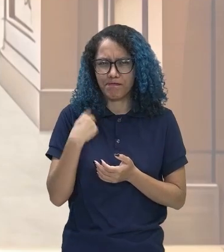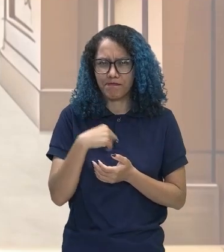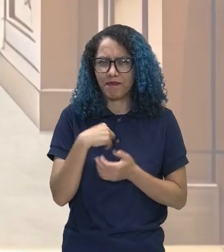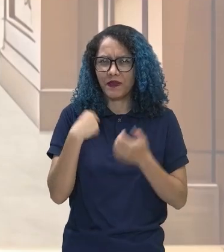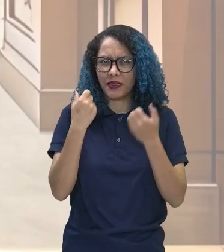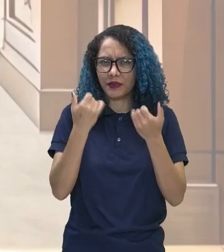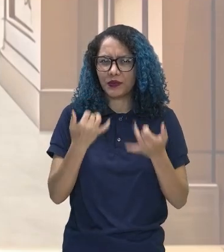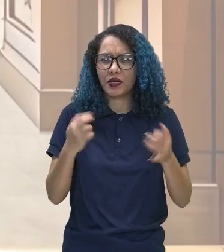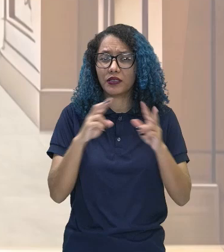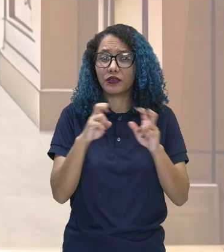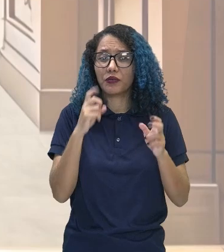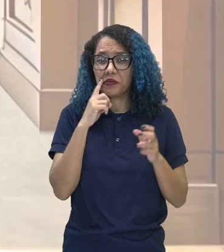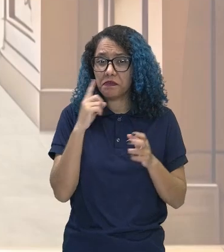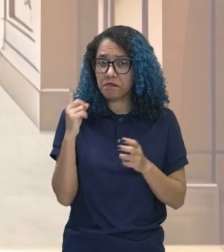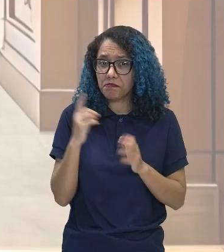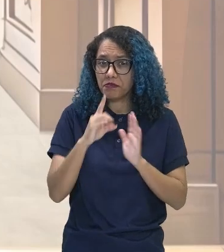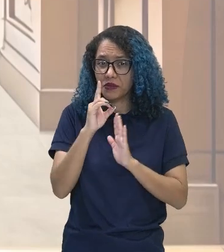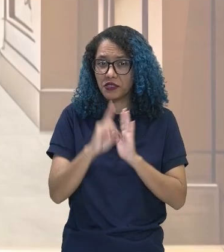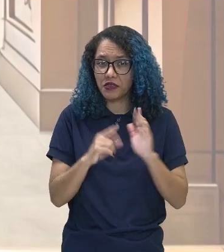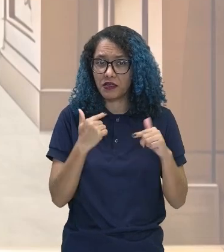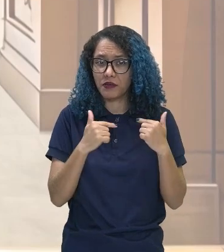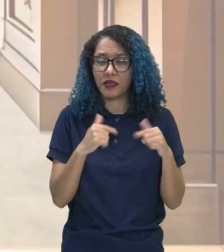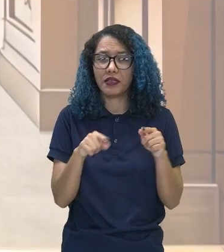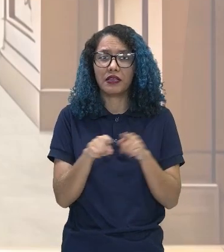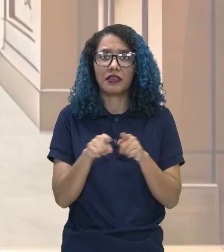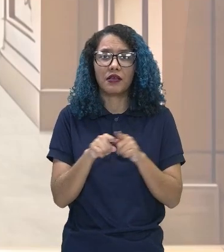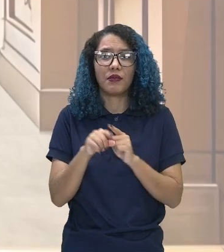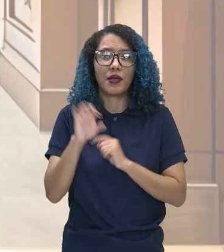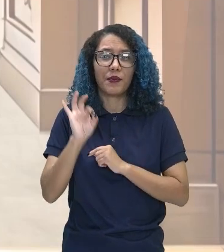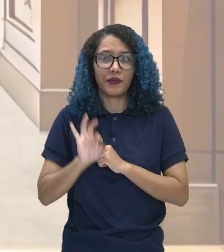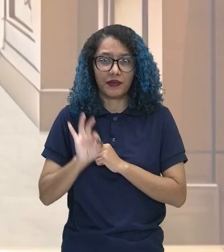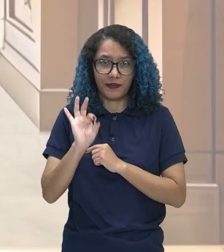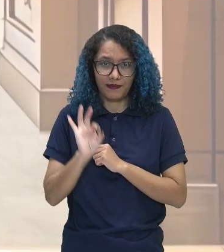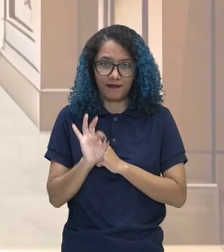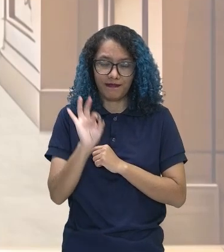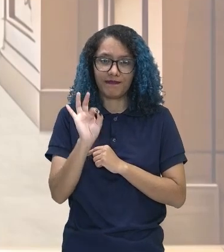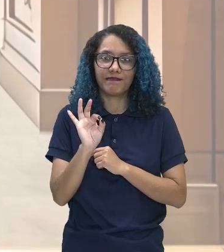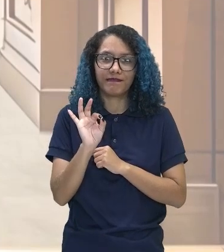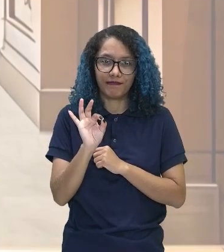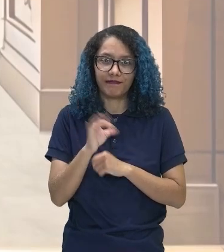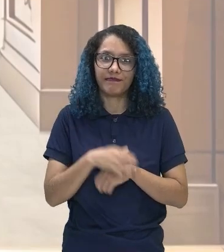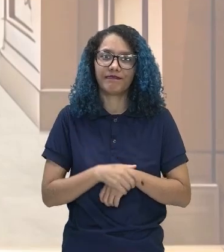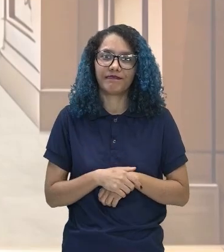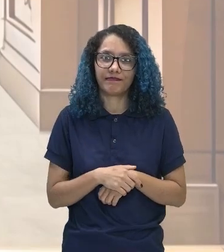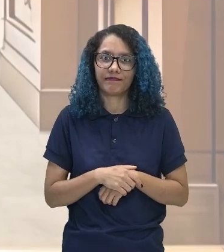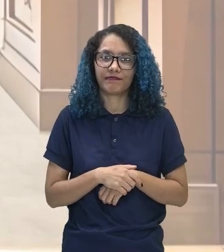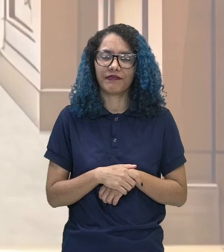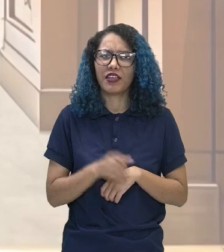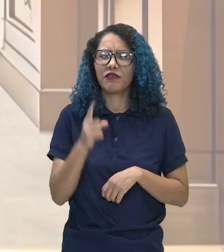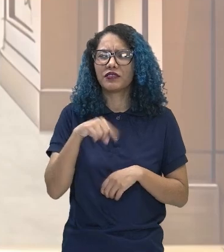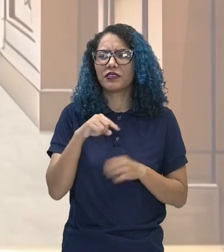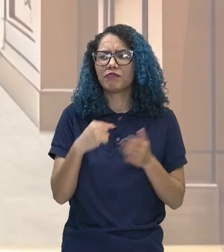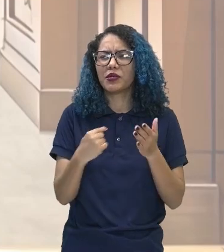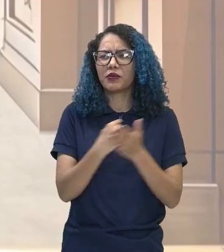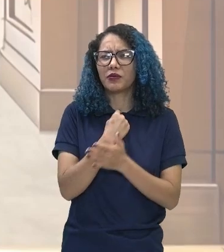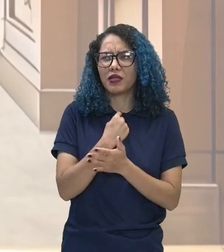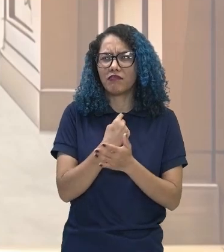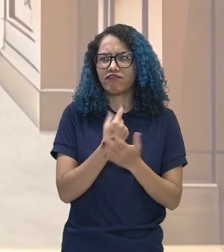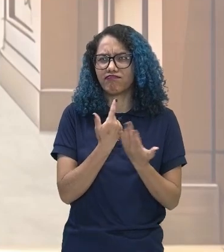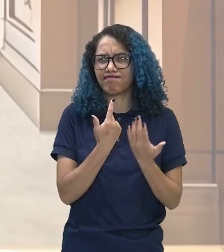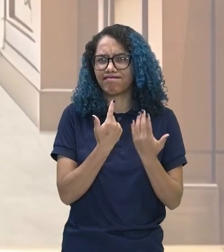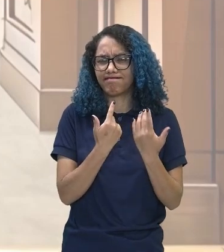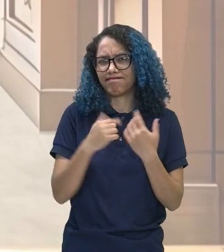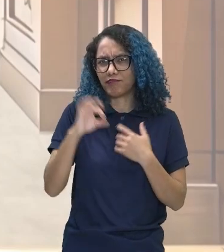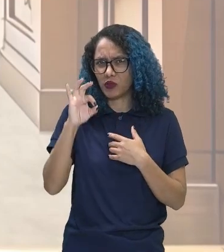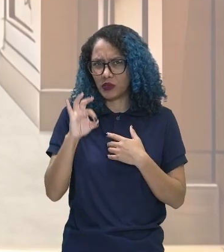direitos trabalhistas e vamos abordar o conteúdo de porcentagem. E aí você me pergunta, professor, o que tem a ver